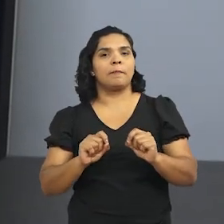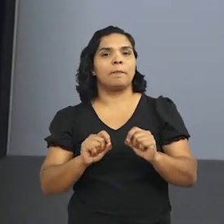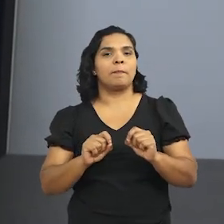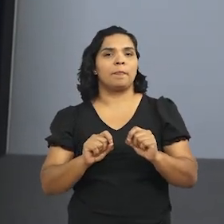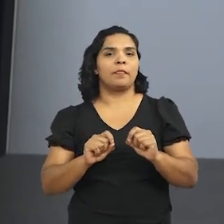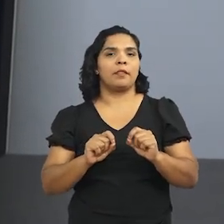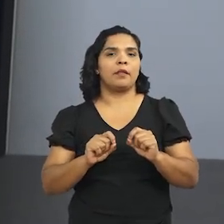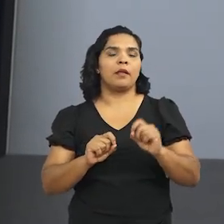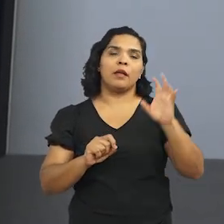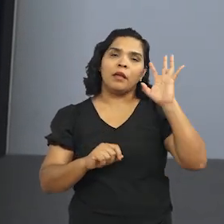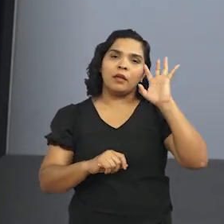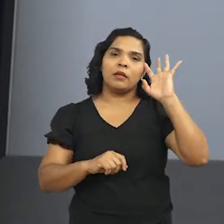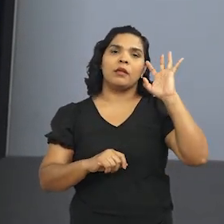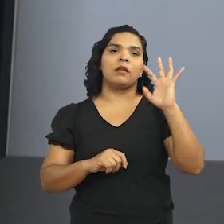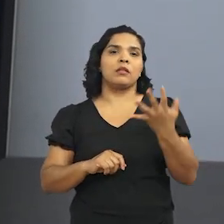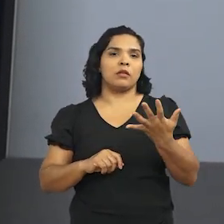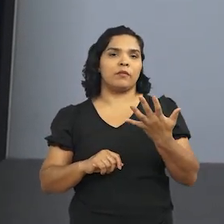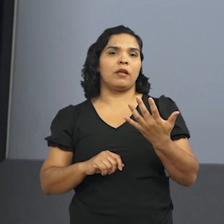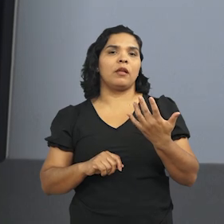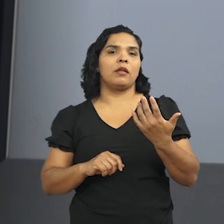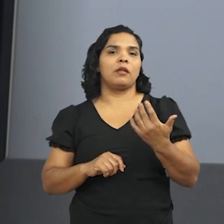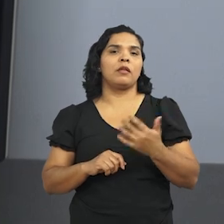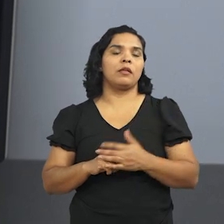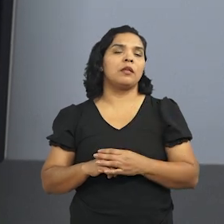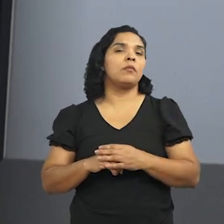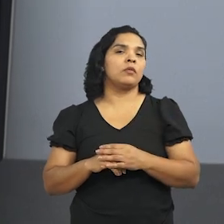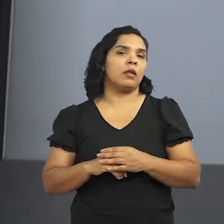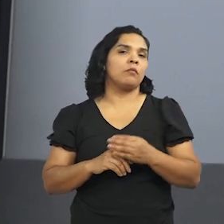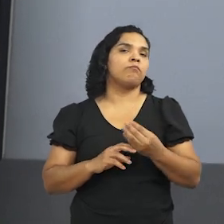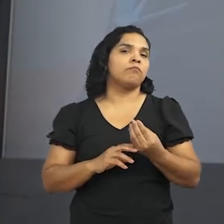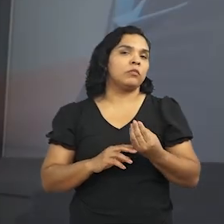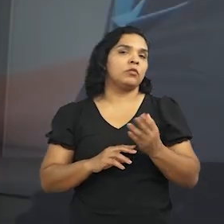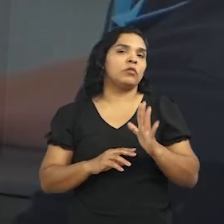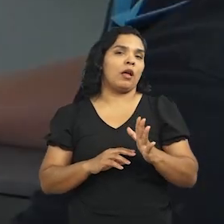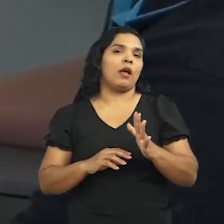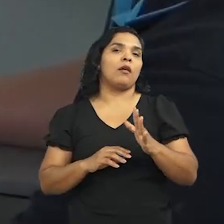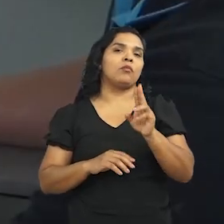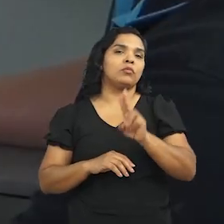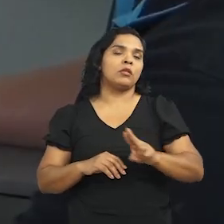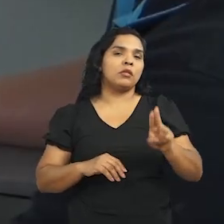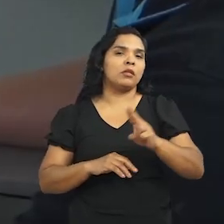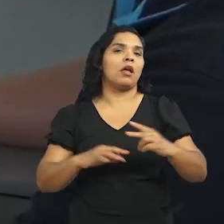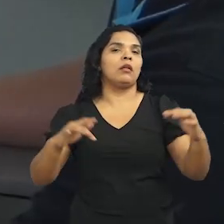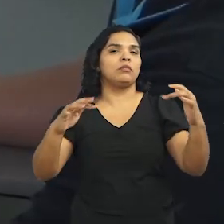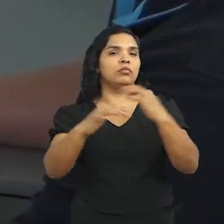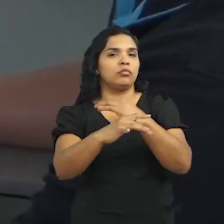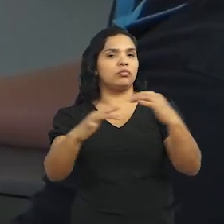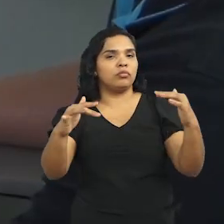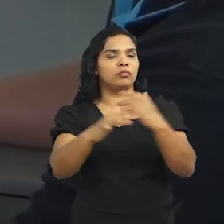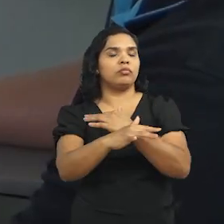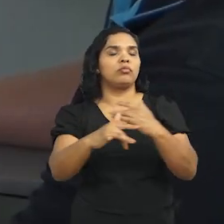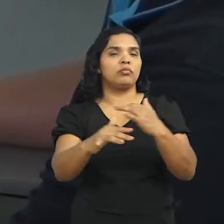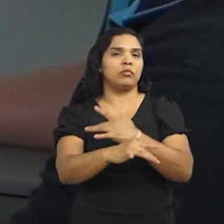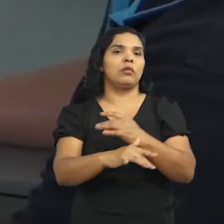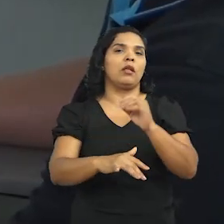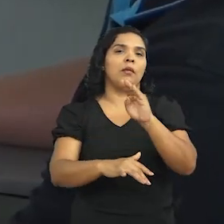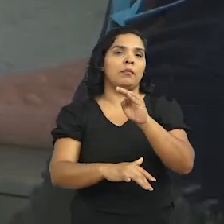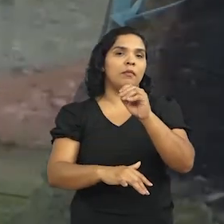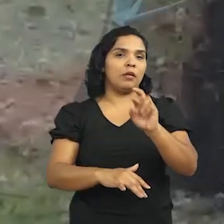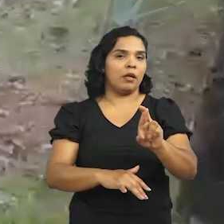é realmente, né, pegar a nossa solução e colocar nas rodovias aqui, né,